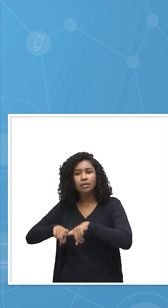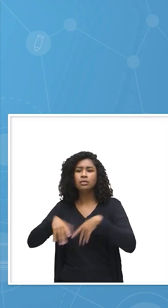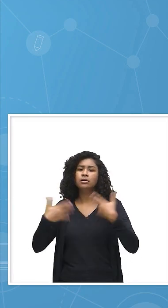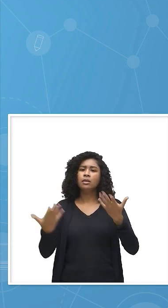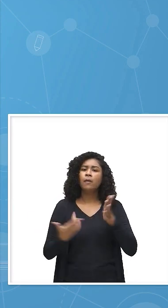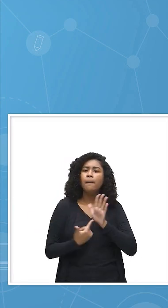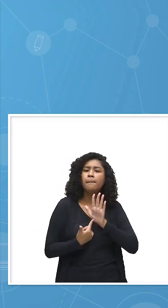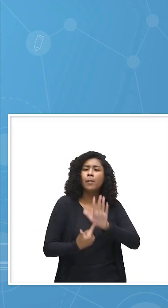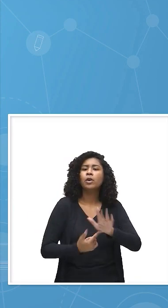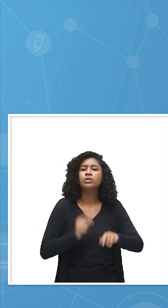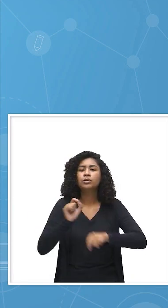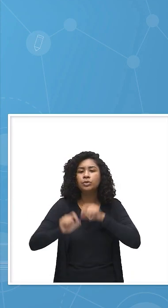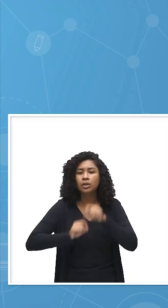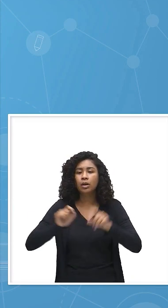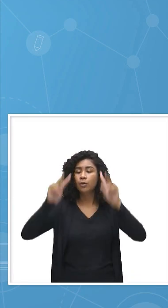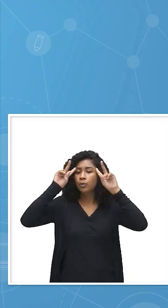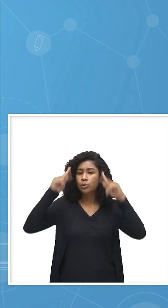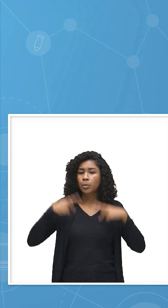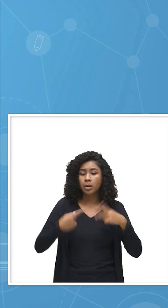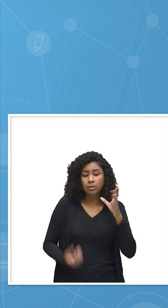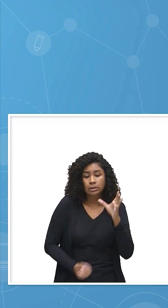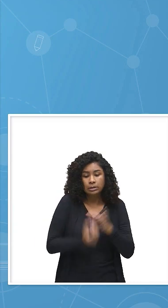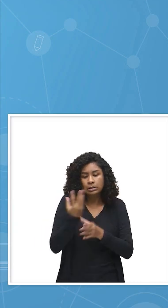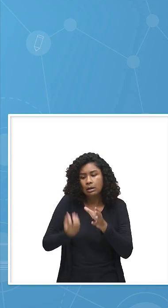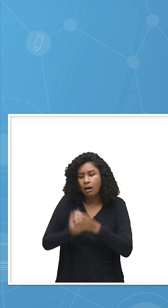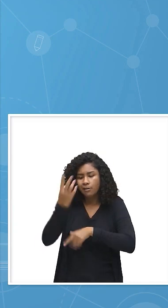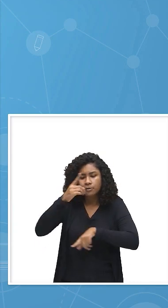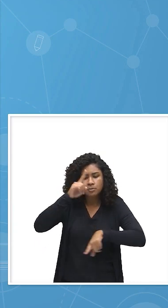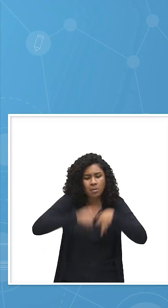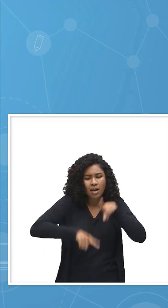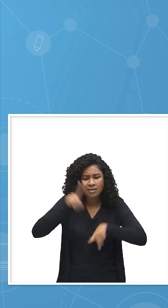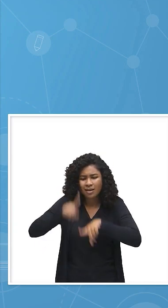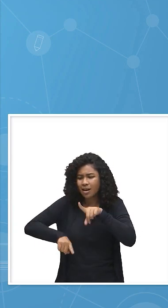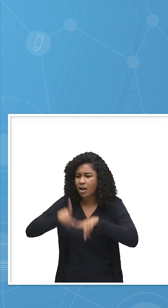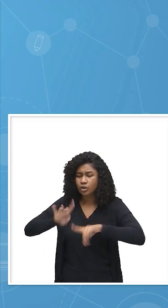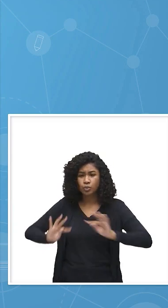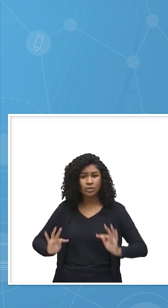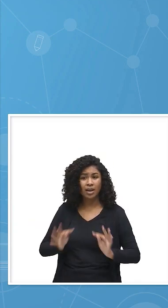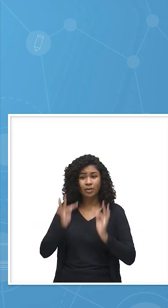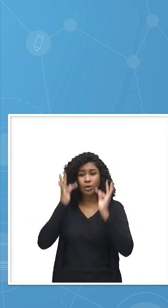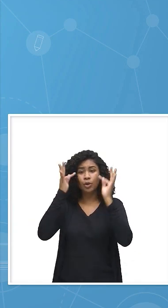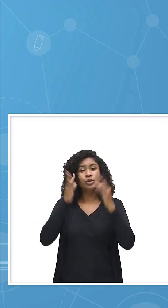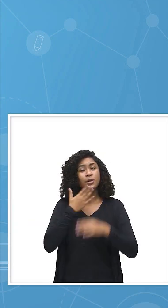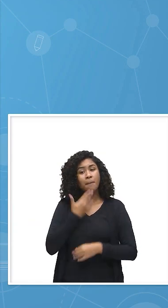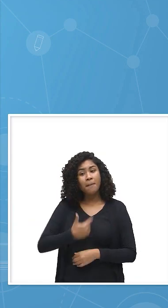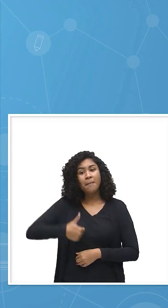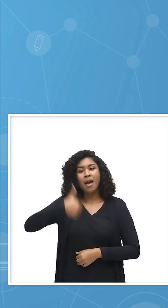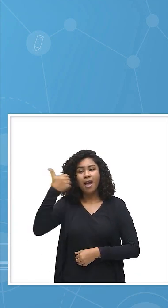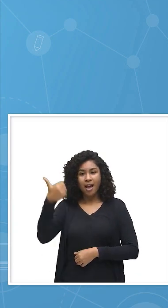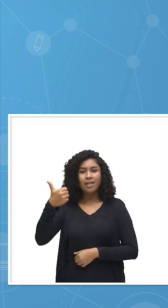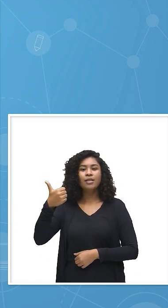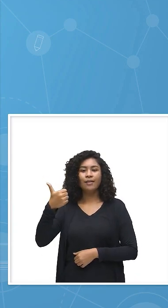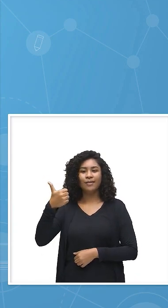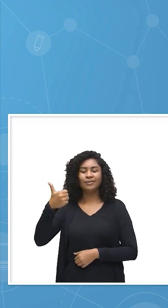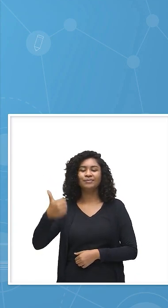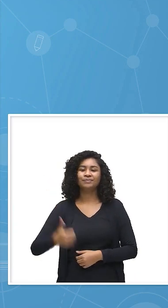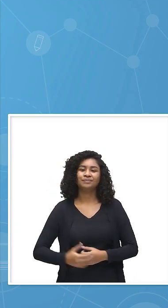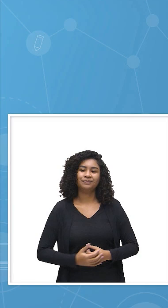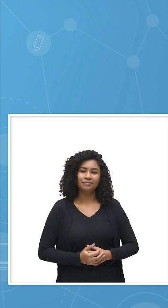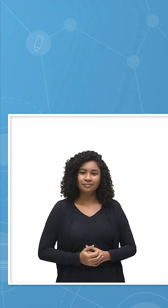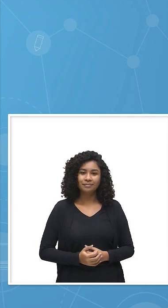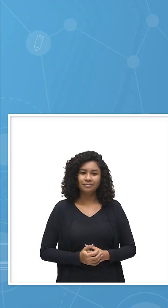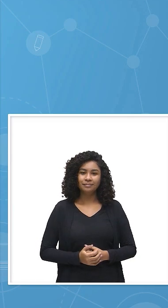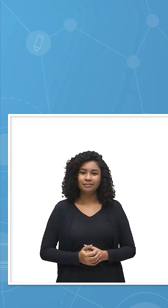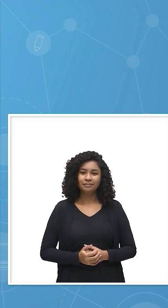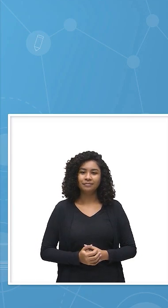os seres humanos estavam criando instrumentos cada vez melhores, cada vez mais eficazes, né? Vamos